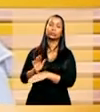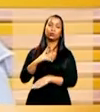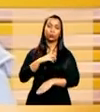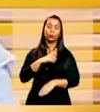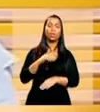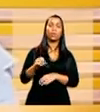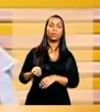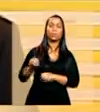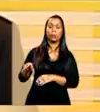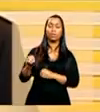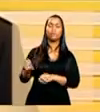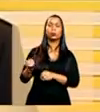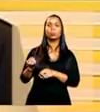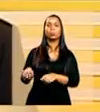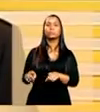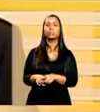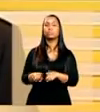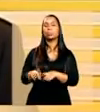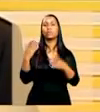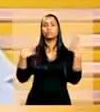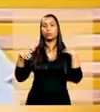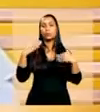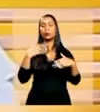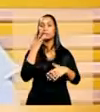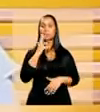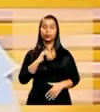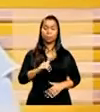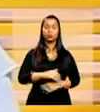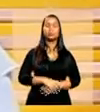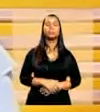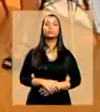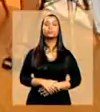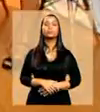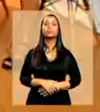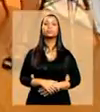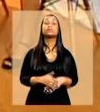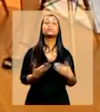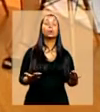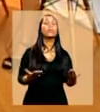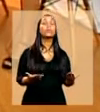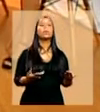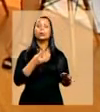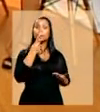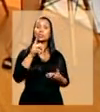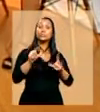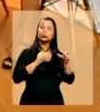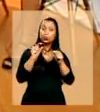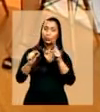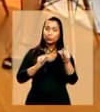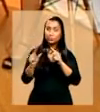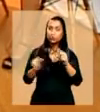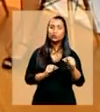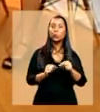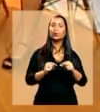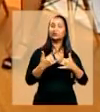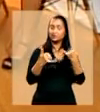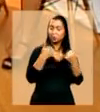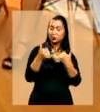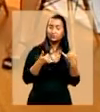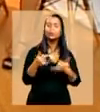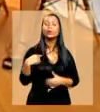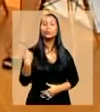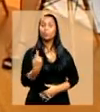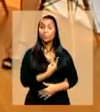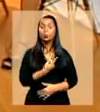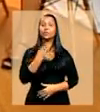ajudando na educação e no lazer da criança. Bia, ainda falando de opções de